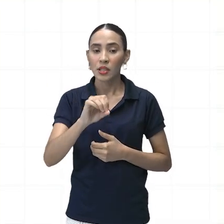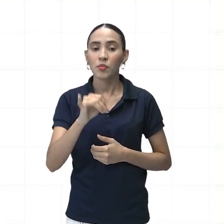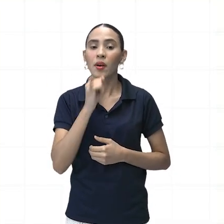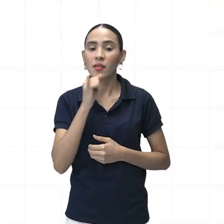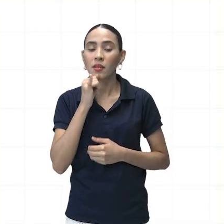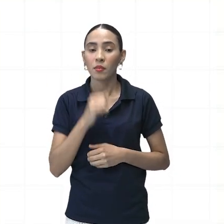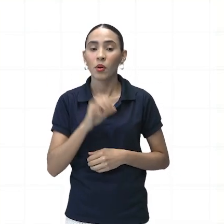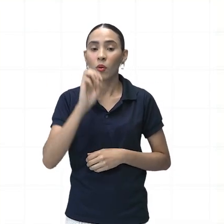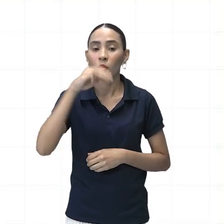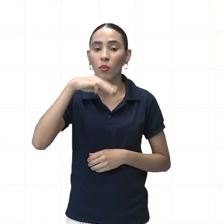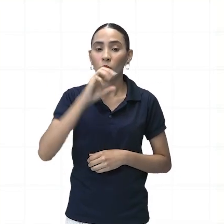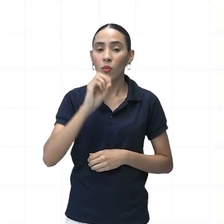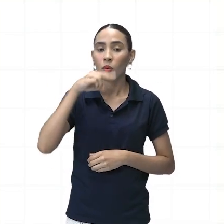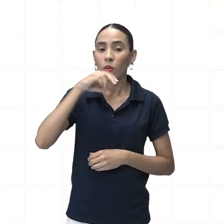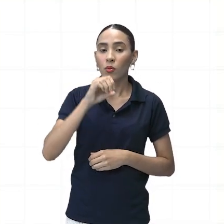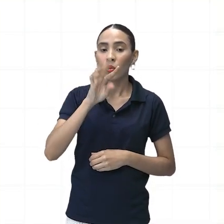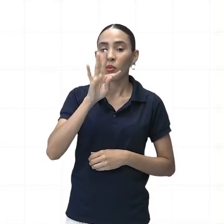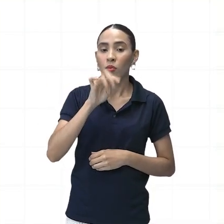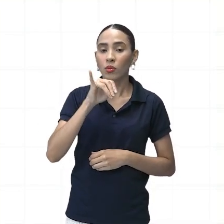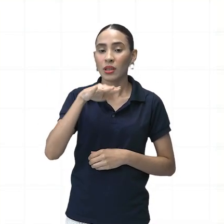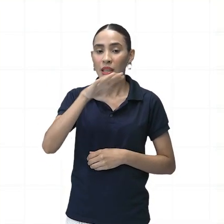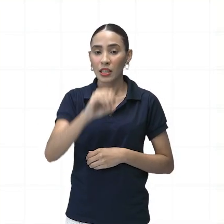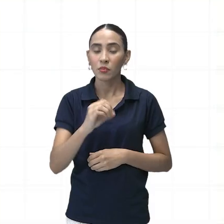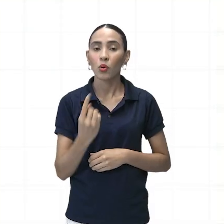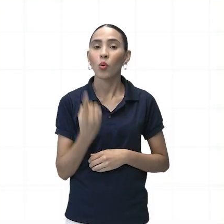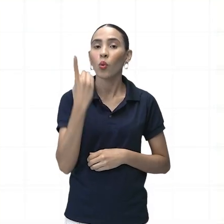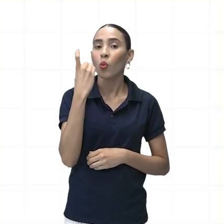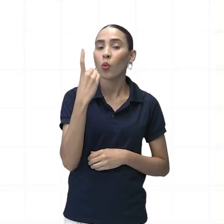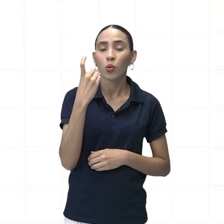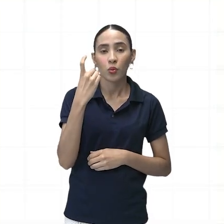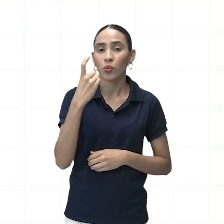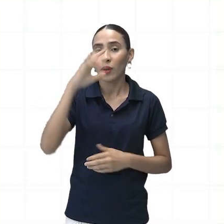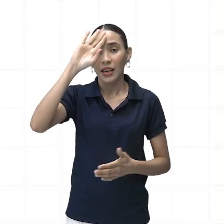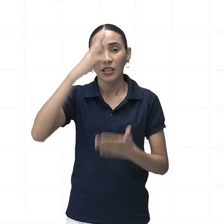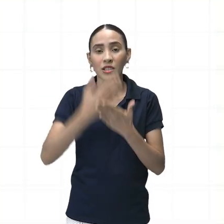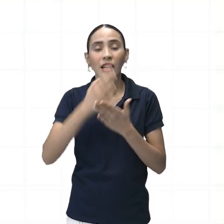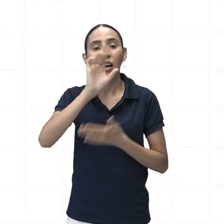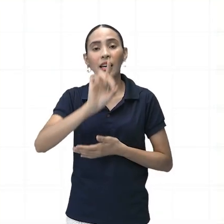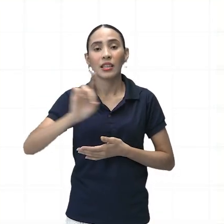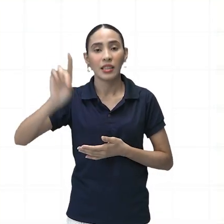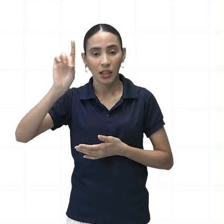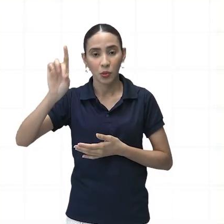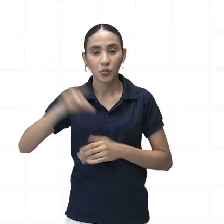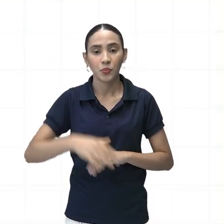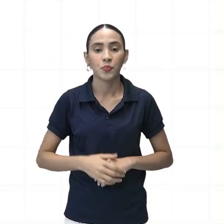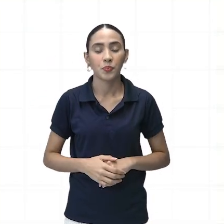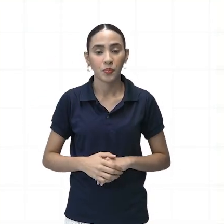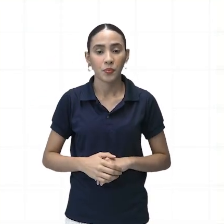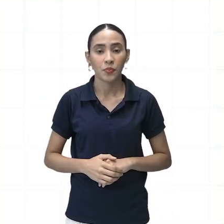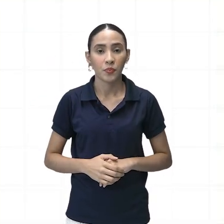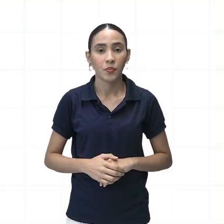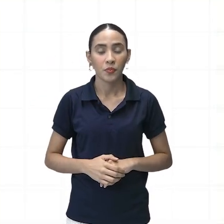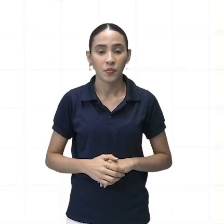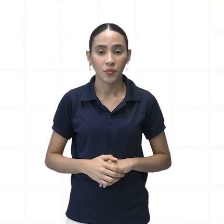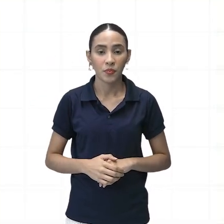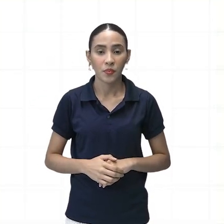em monoteísmo, que é a crença em um único Deus, né? Tudo bem até